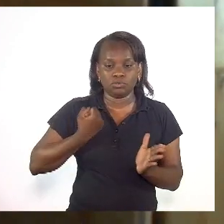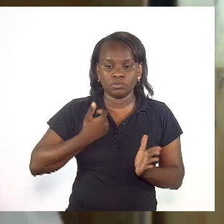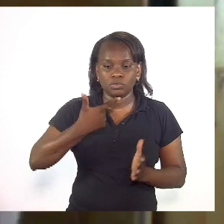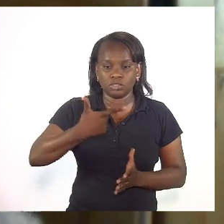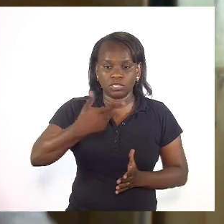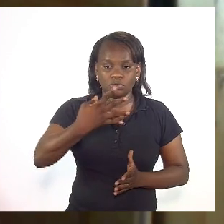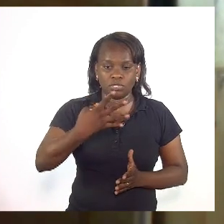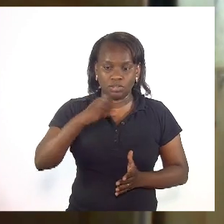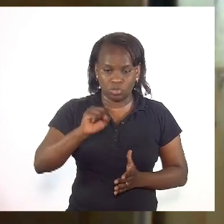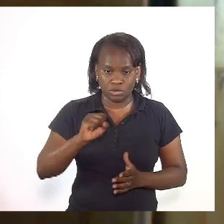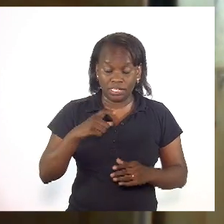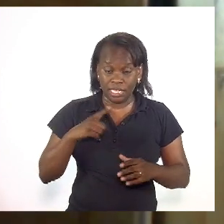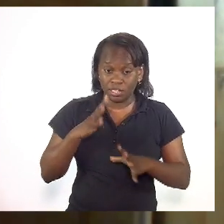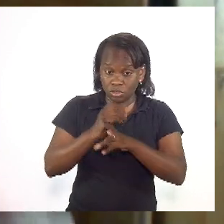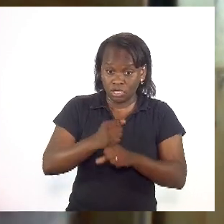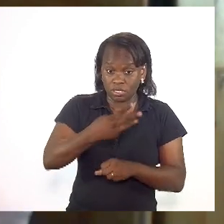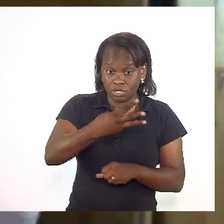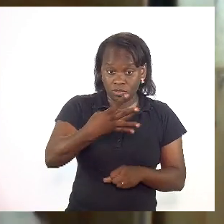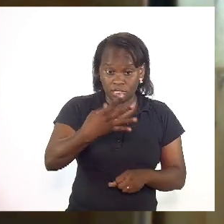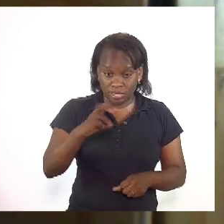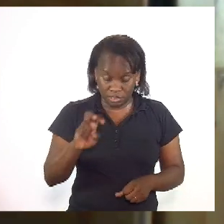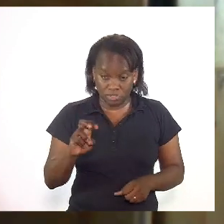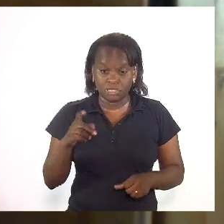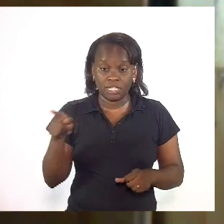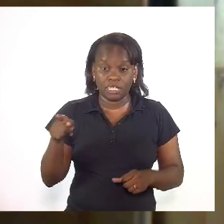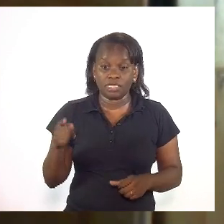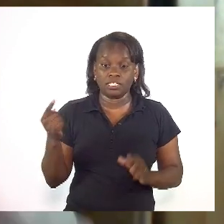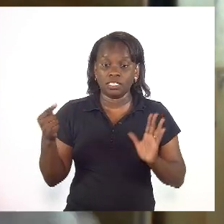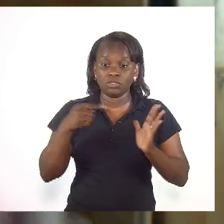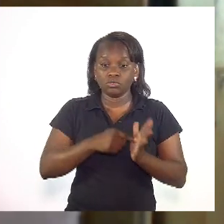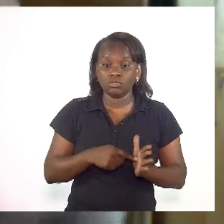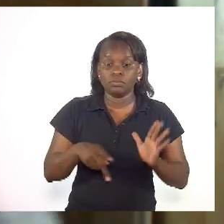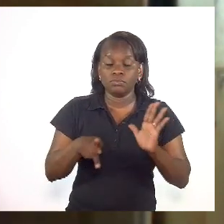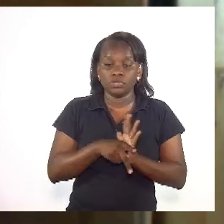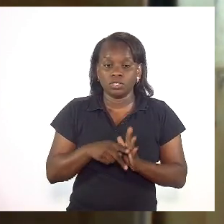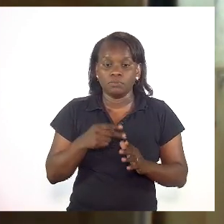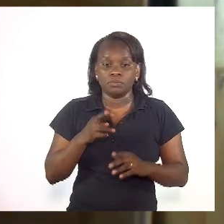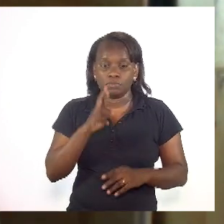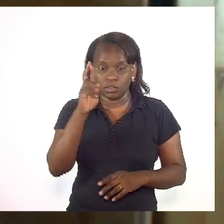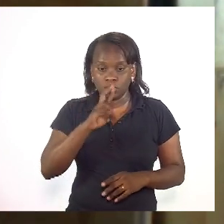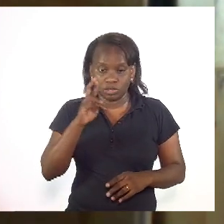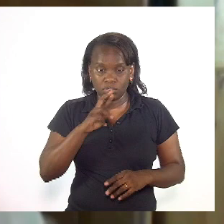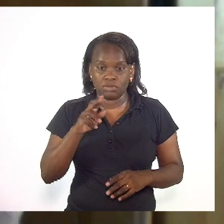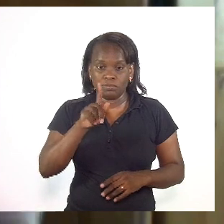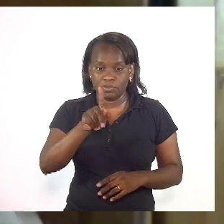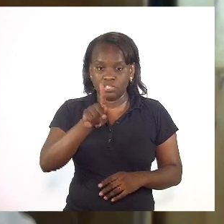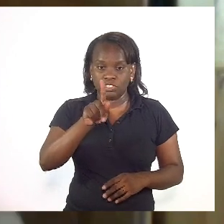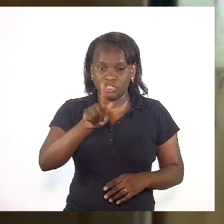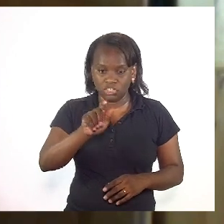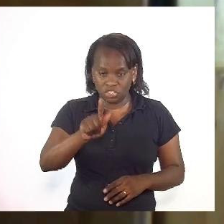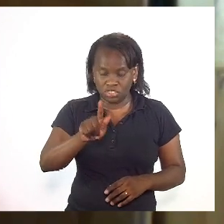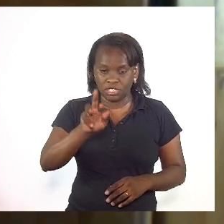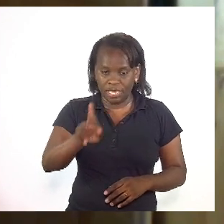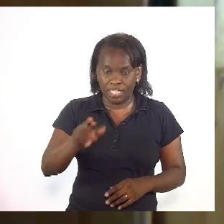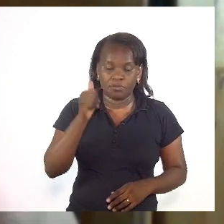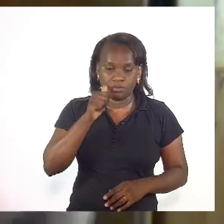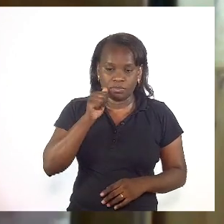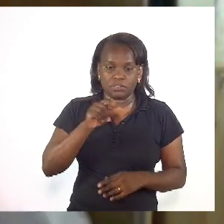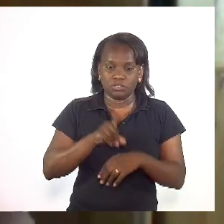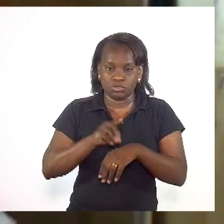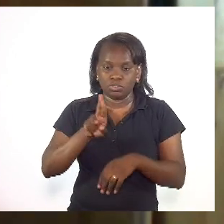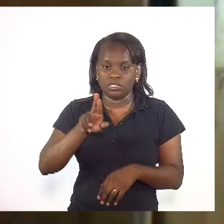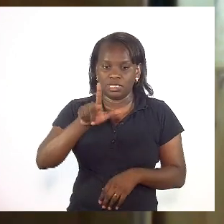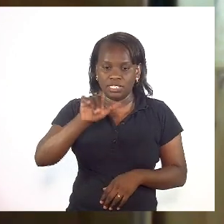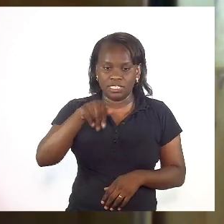248 de 345 da denúncia da subprocuradora-geral da República, doutora Lindora, que